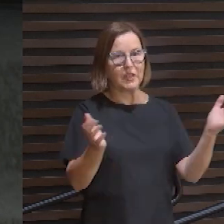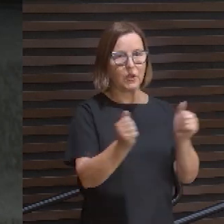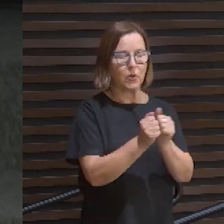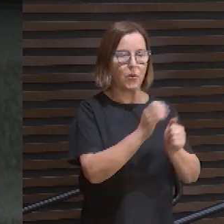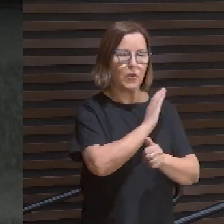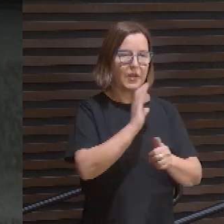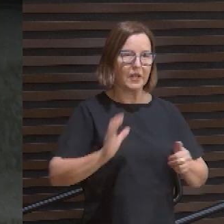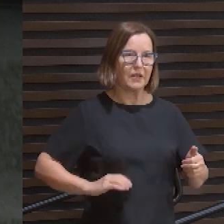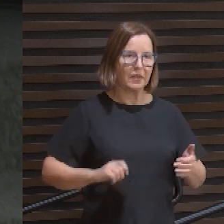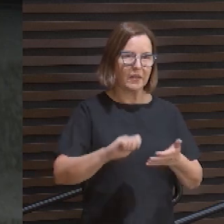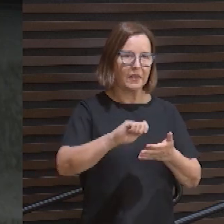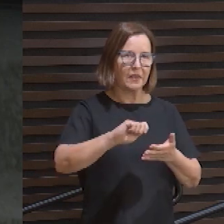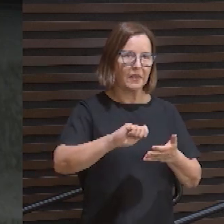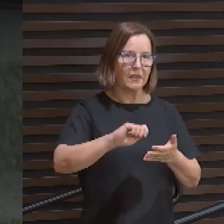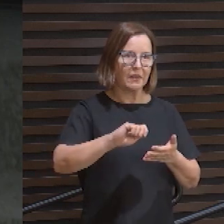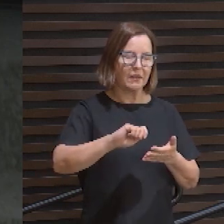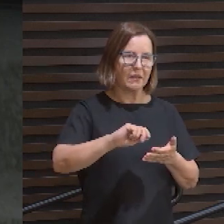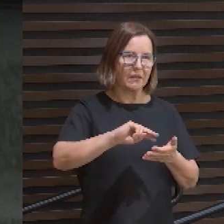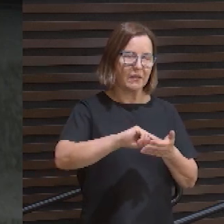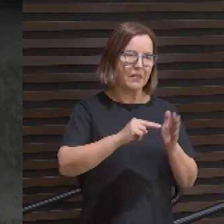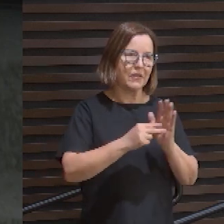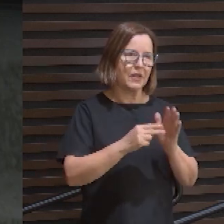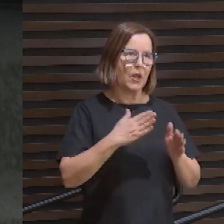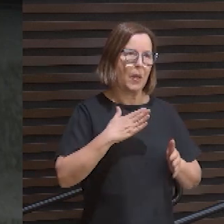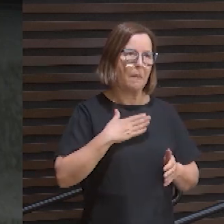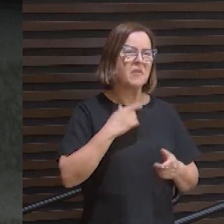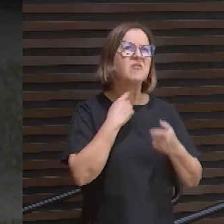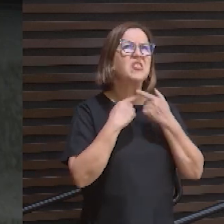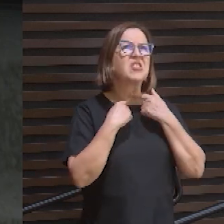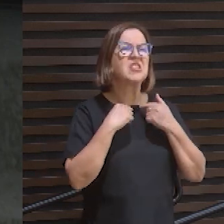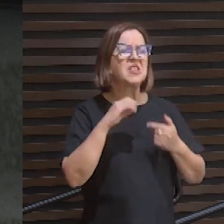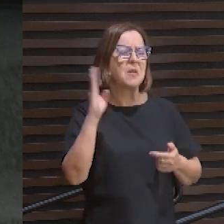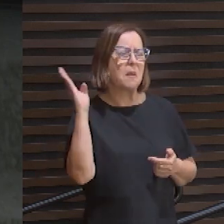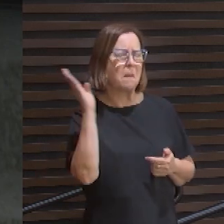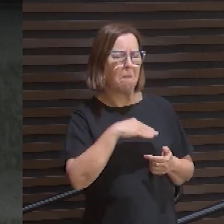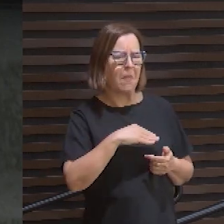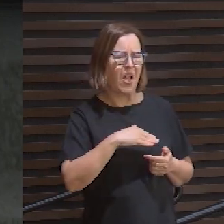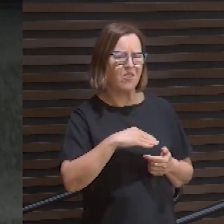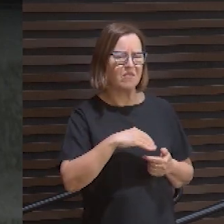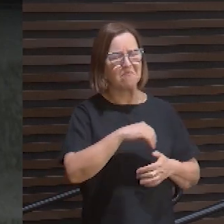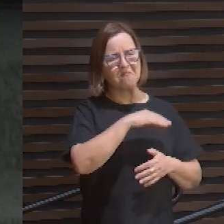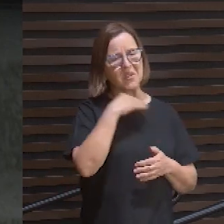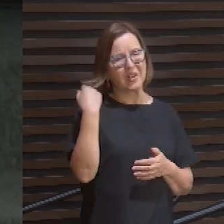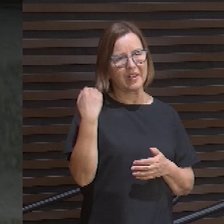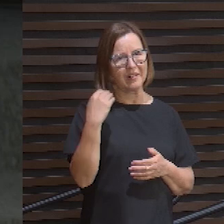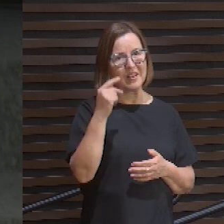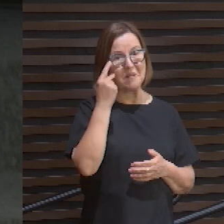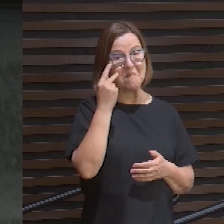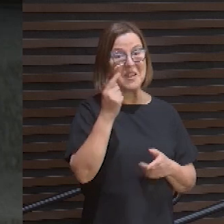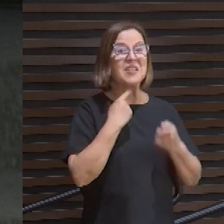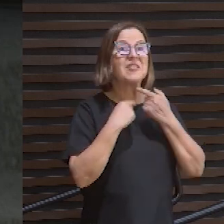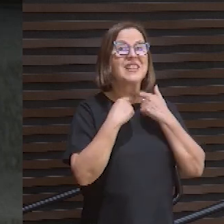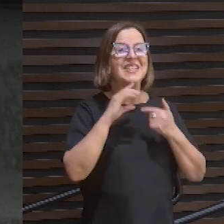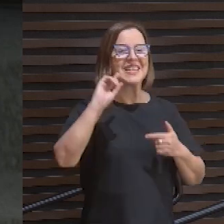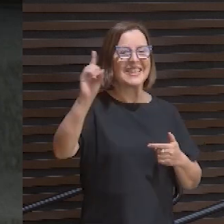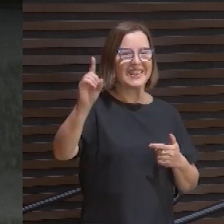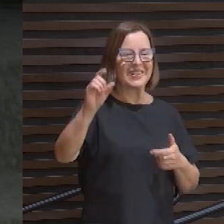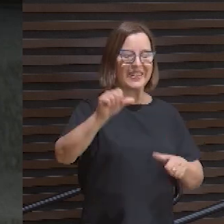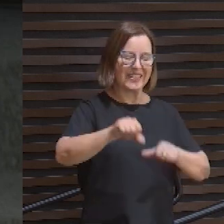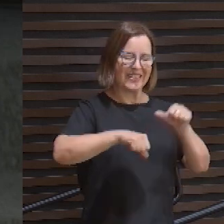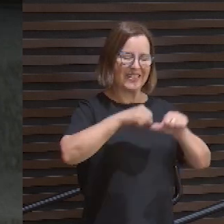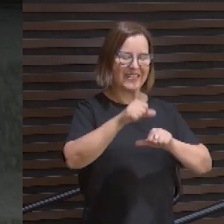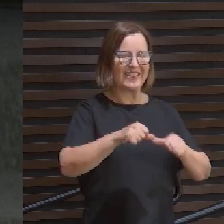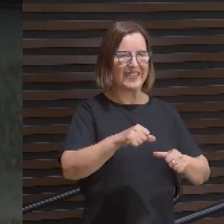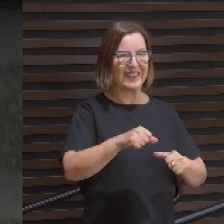meus desejos egoístas e pecaminosos foram colocados à morte, para que a vontade de Deus se torne